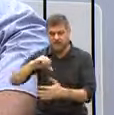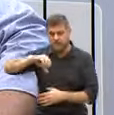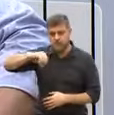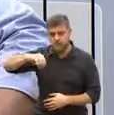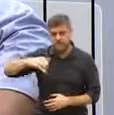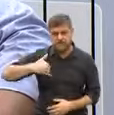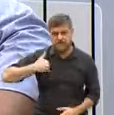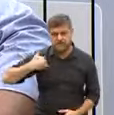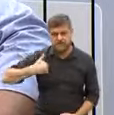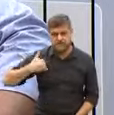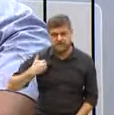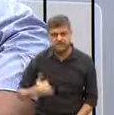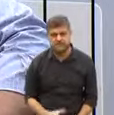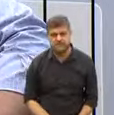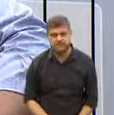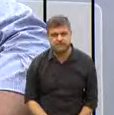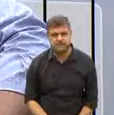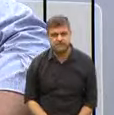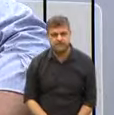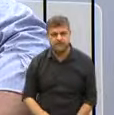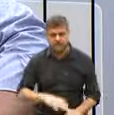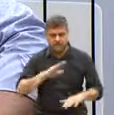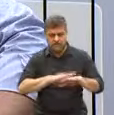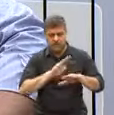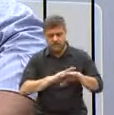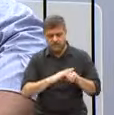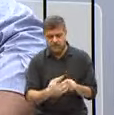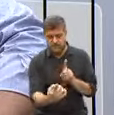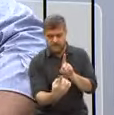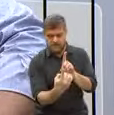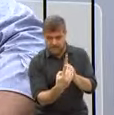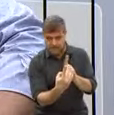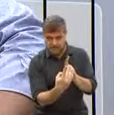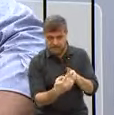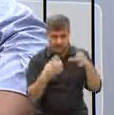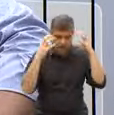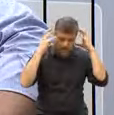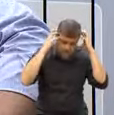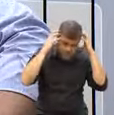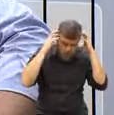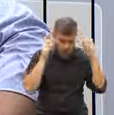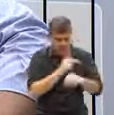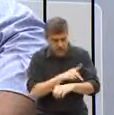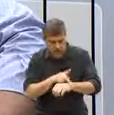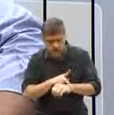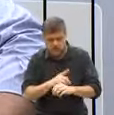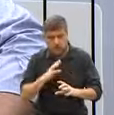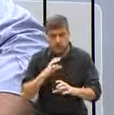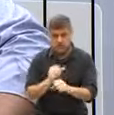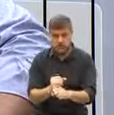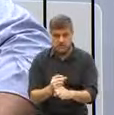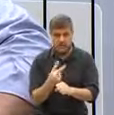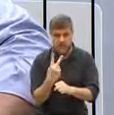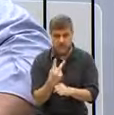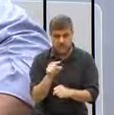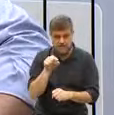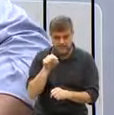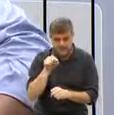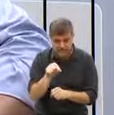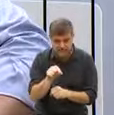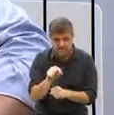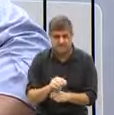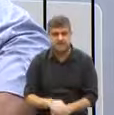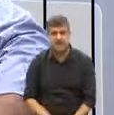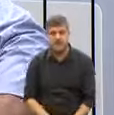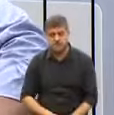anos que faz toda a parte de tratamento clínico, ou seja, a gente realiza uma média de 2.400 procedimentos médicos